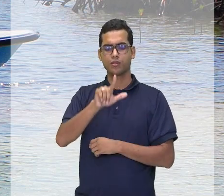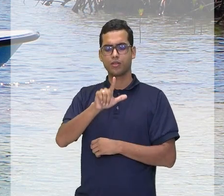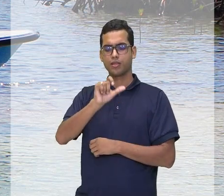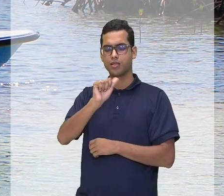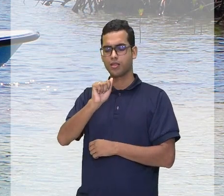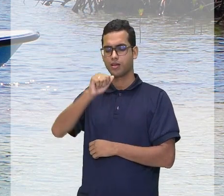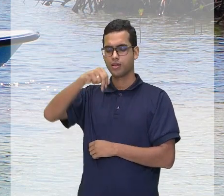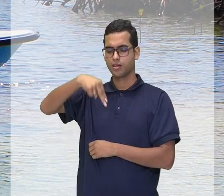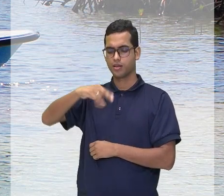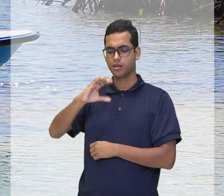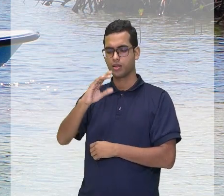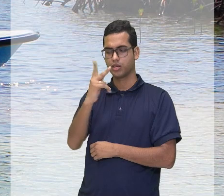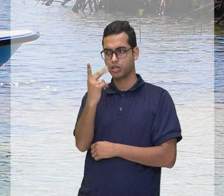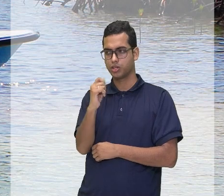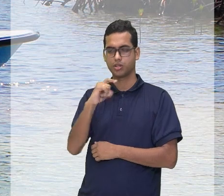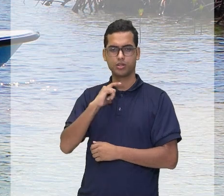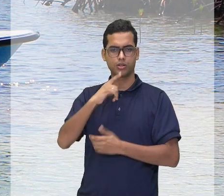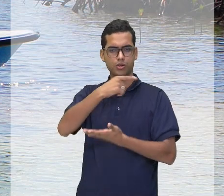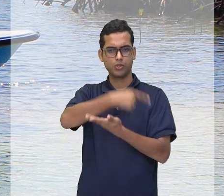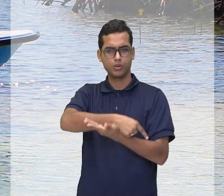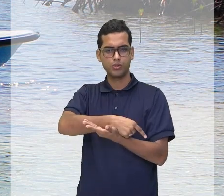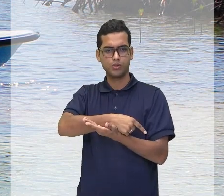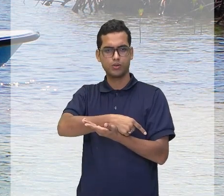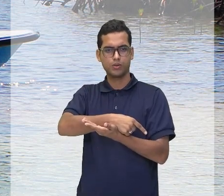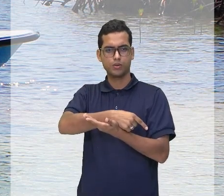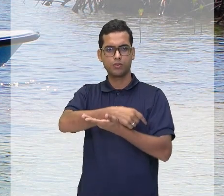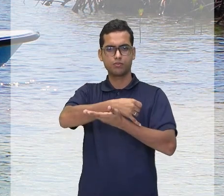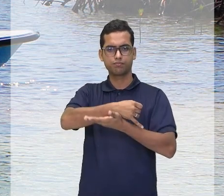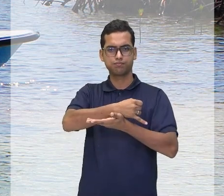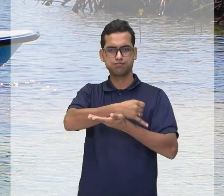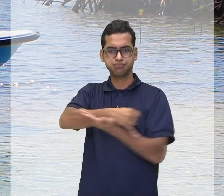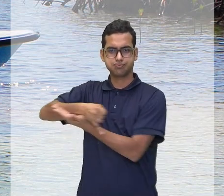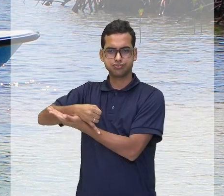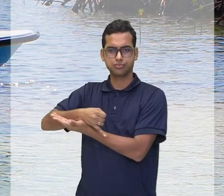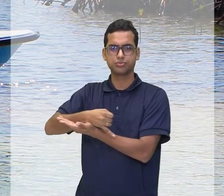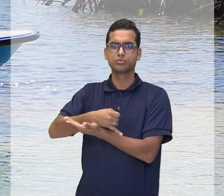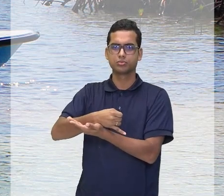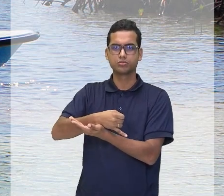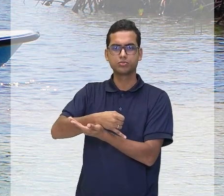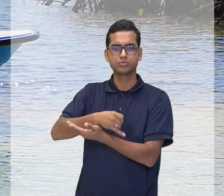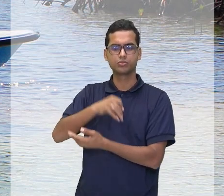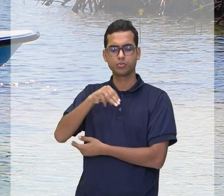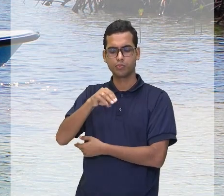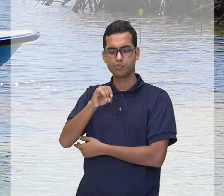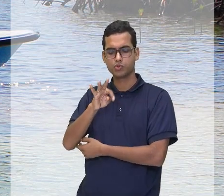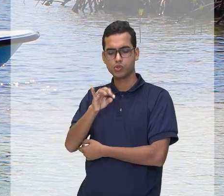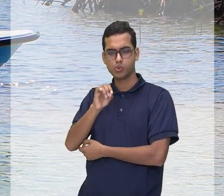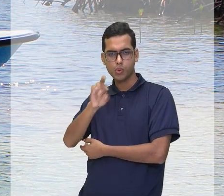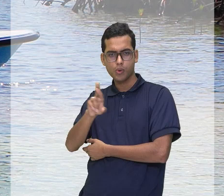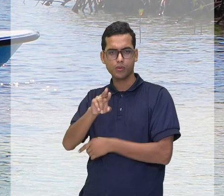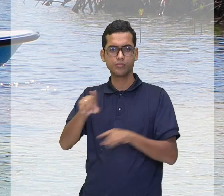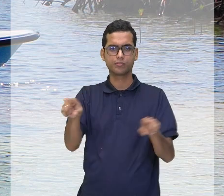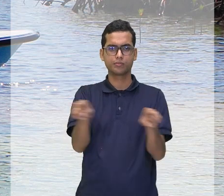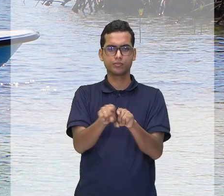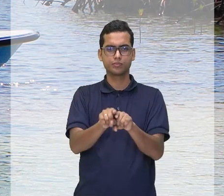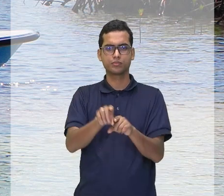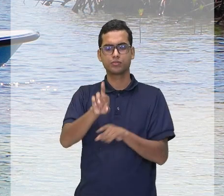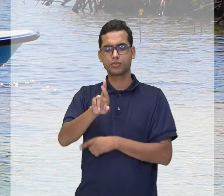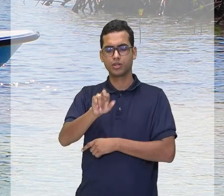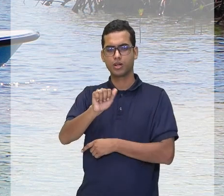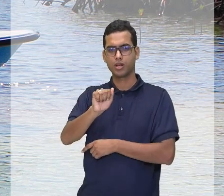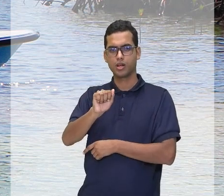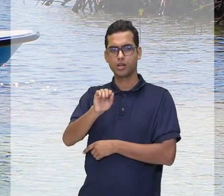um motor, ou comumente o mais, né, que nós chamamos um